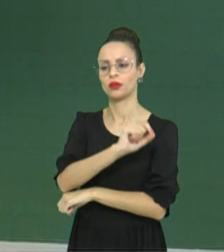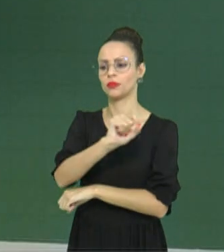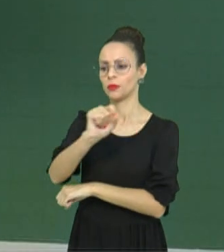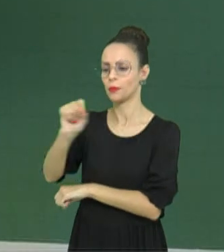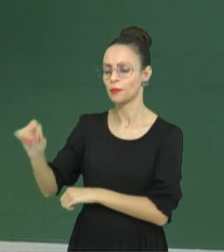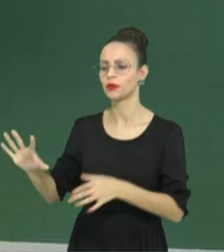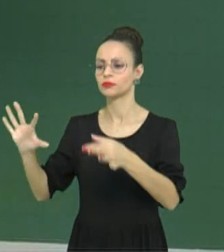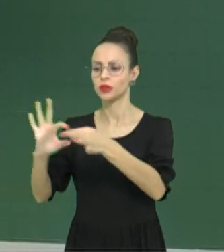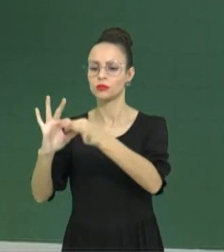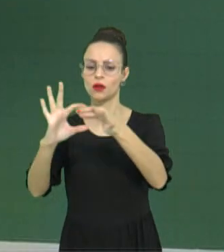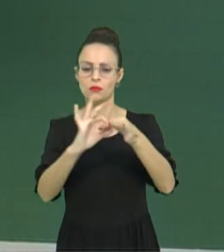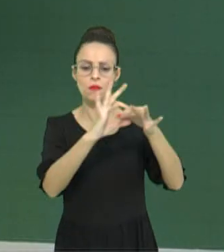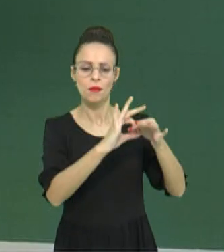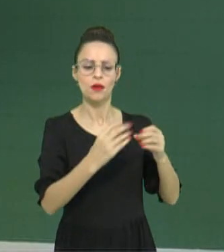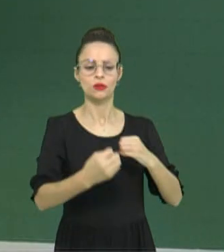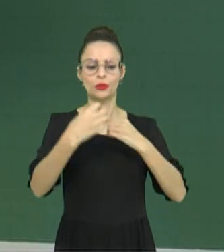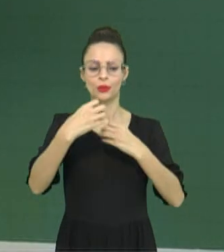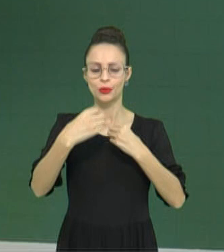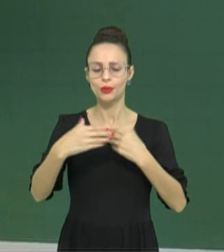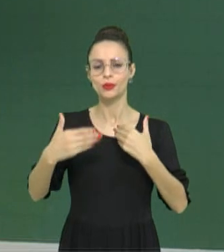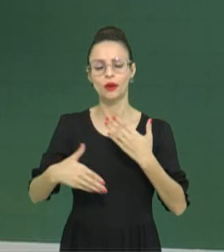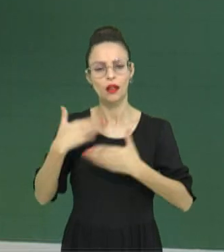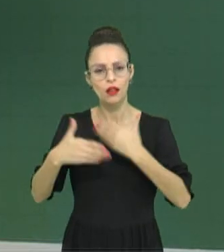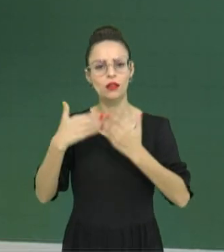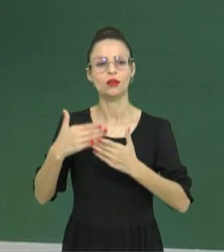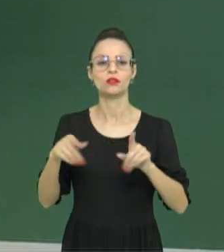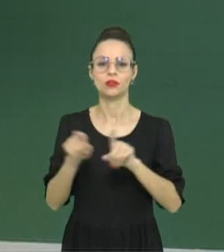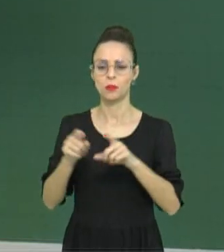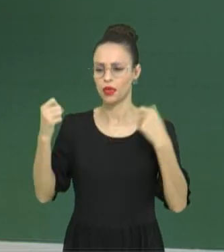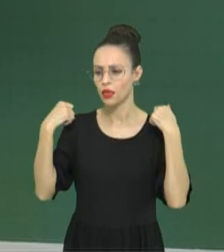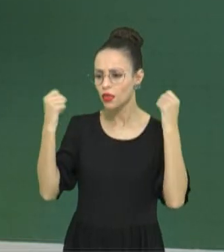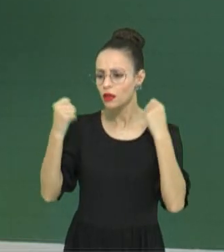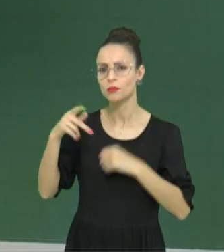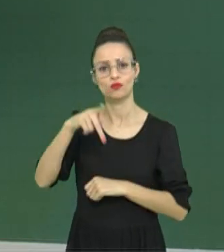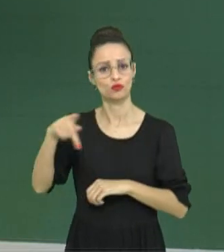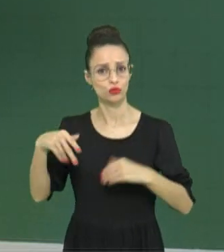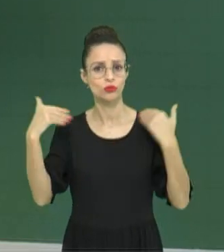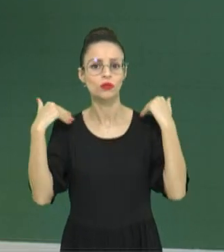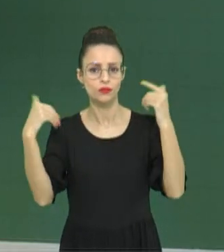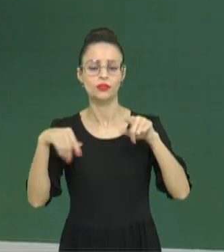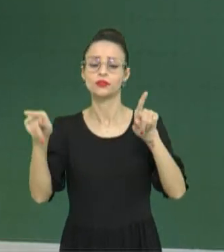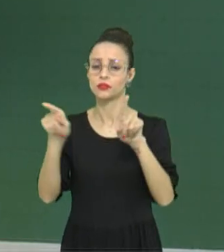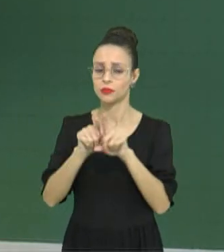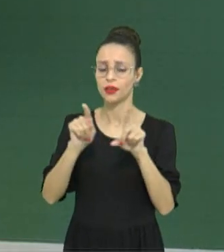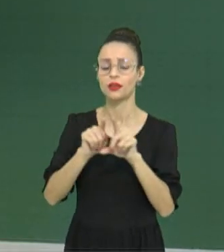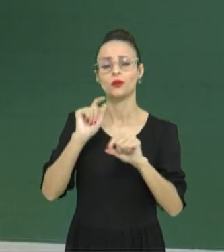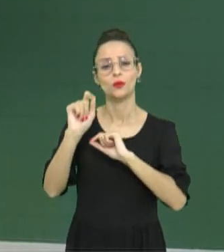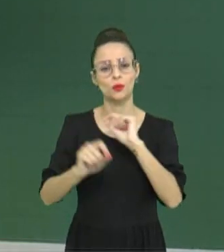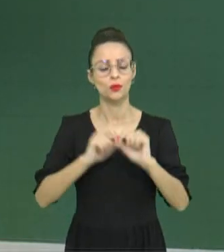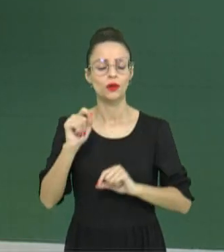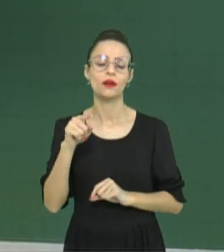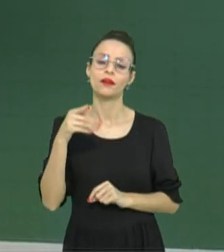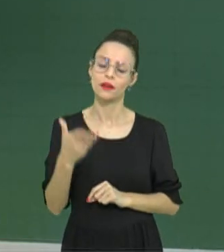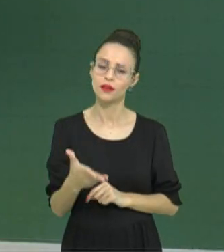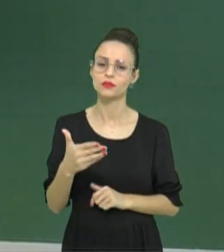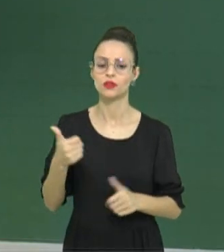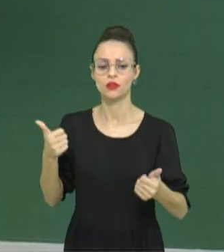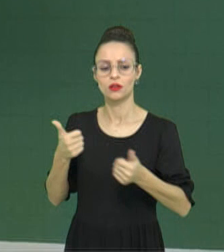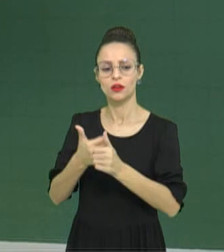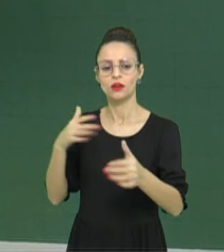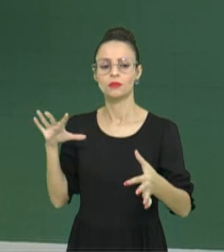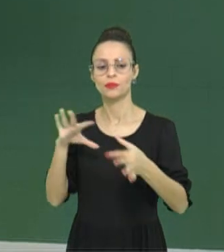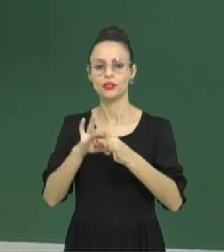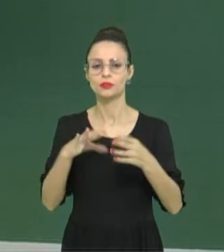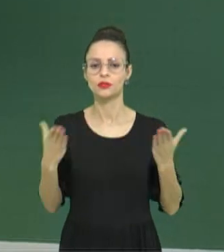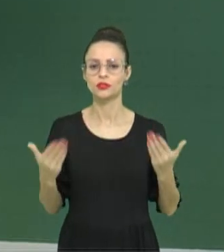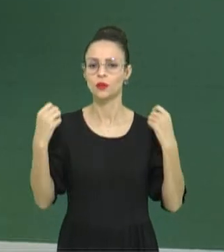ali trabalhando muitas vezes um personal trainer ou o próprio professor de educação física que tem essa aproximação,